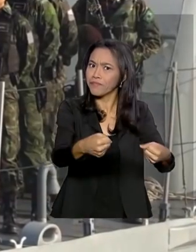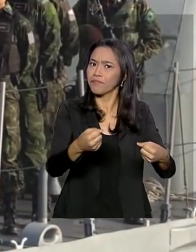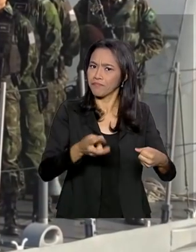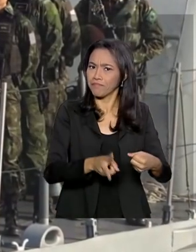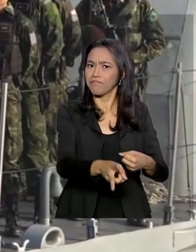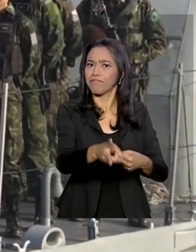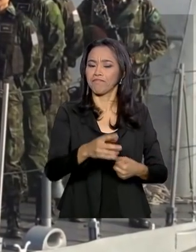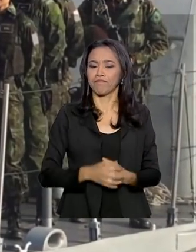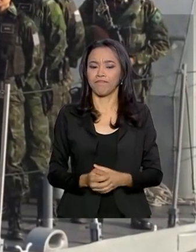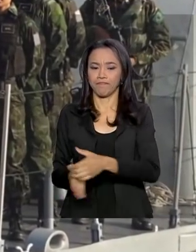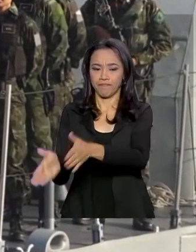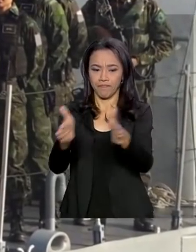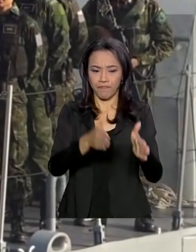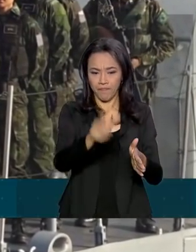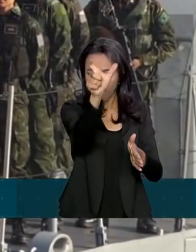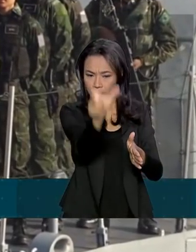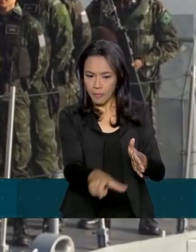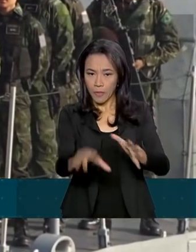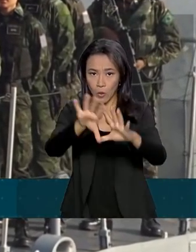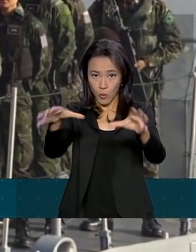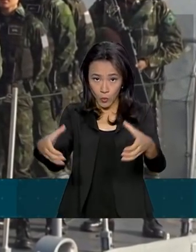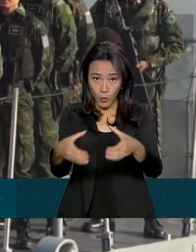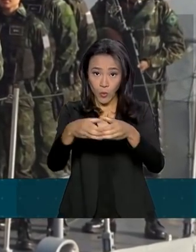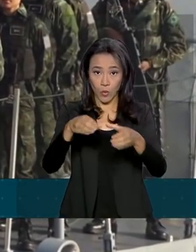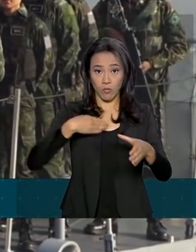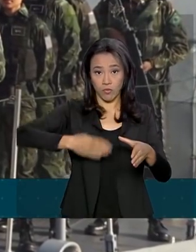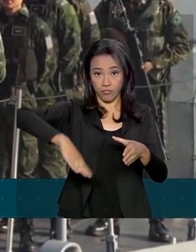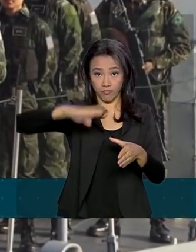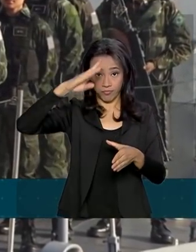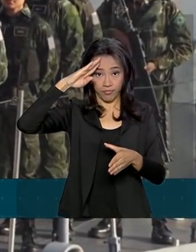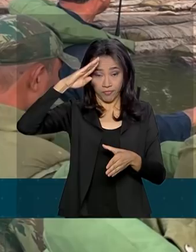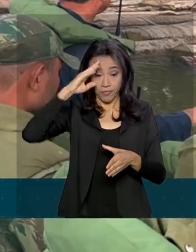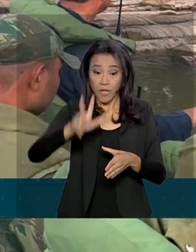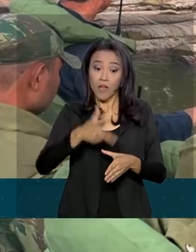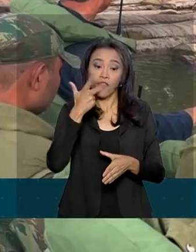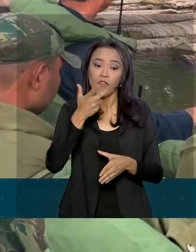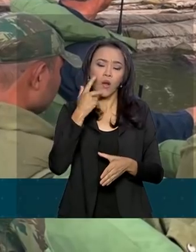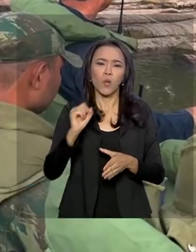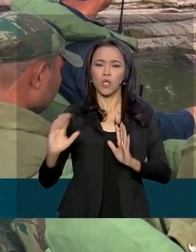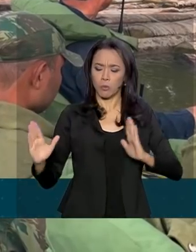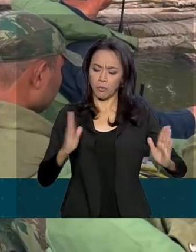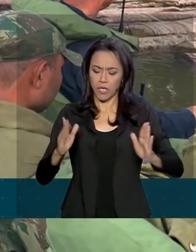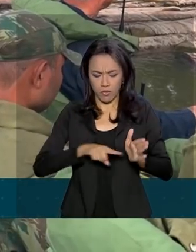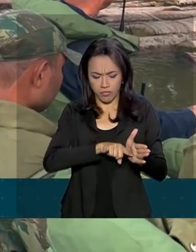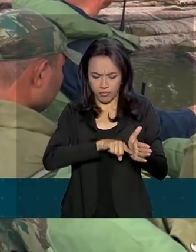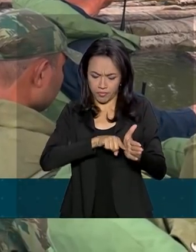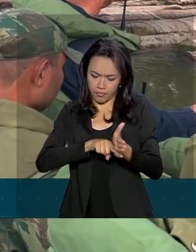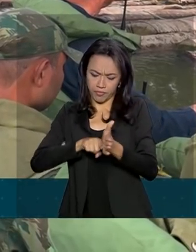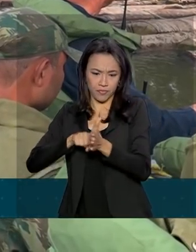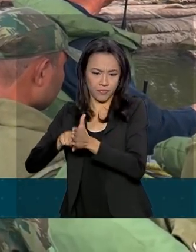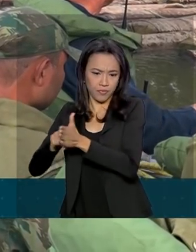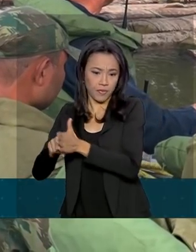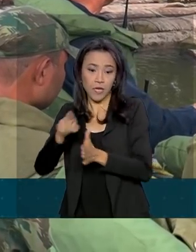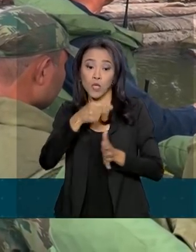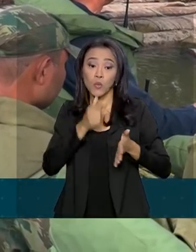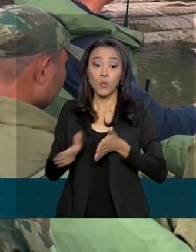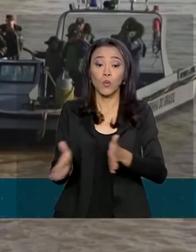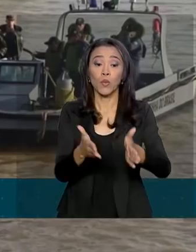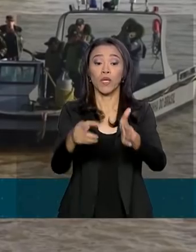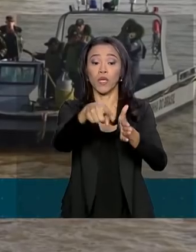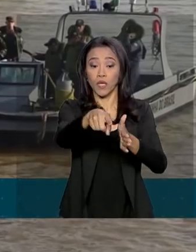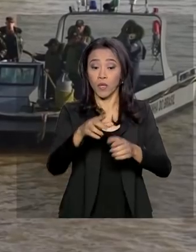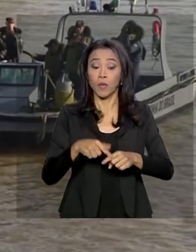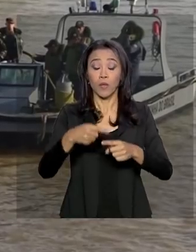O Comando das Forças Armadas na região informou que durante uma patrulha de inspeção no rio Mojú, no Pará,